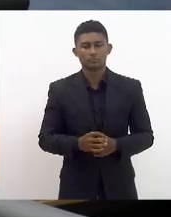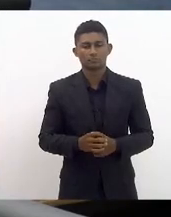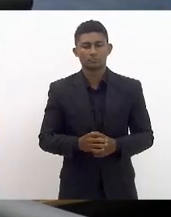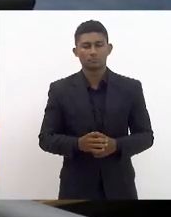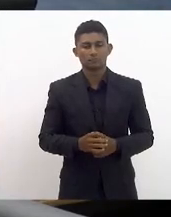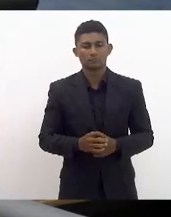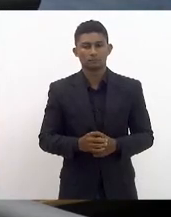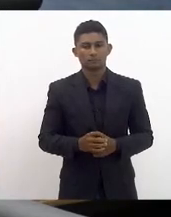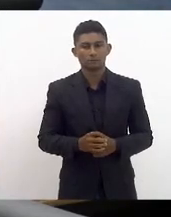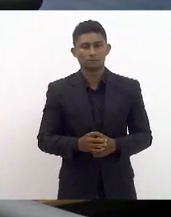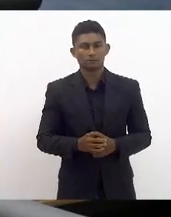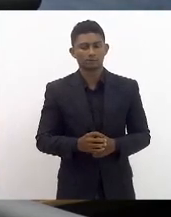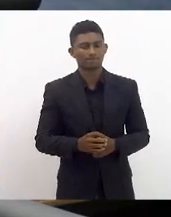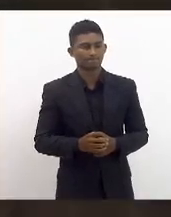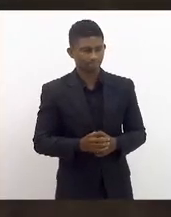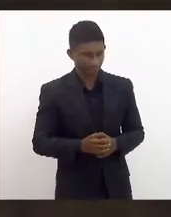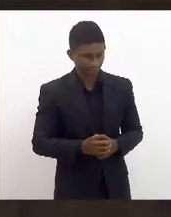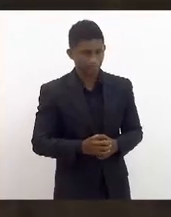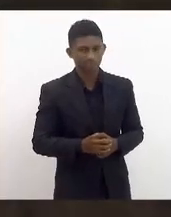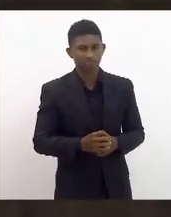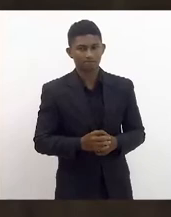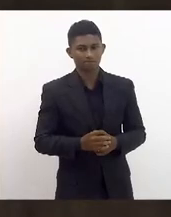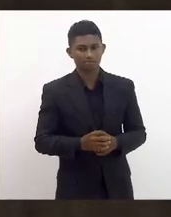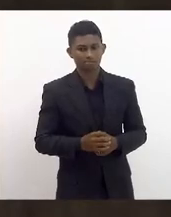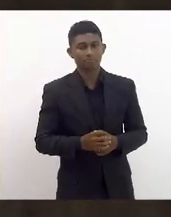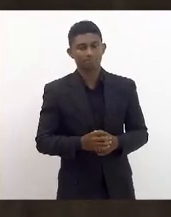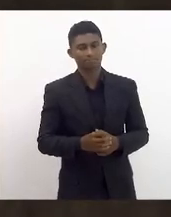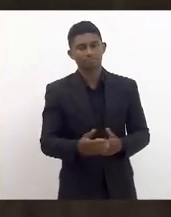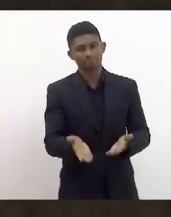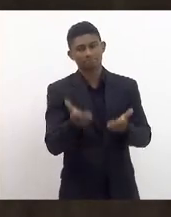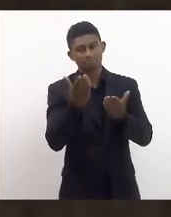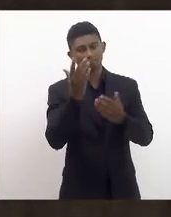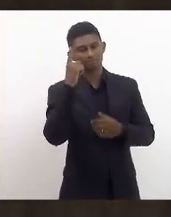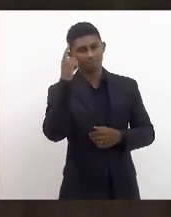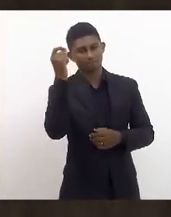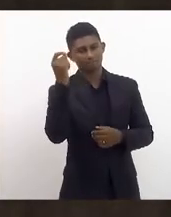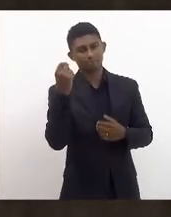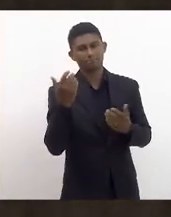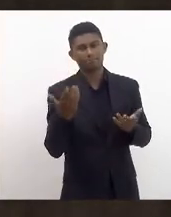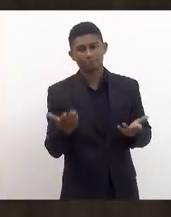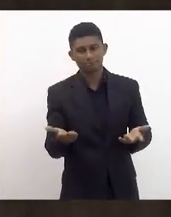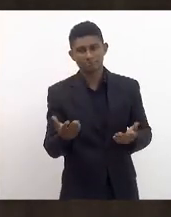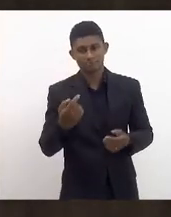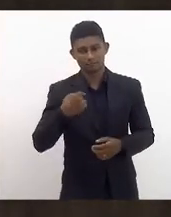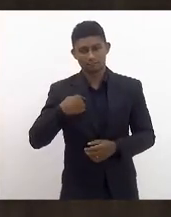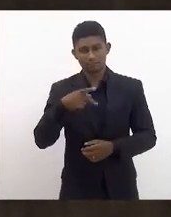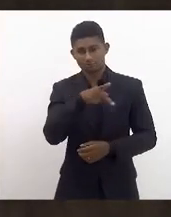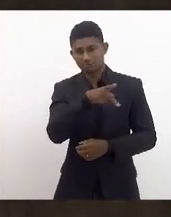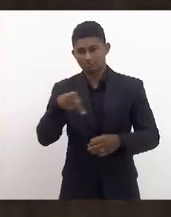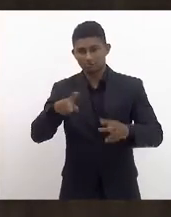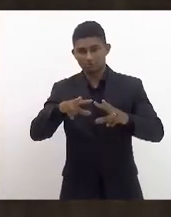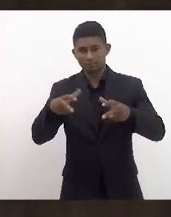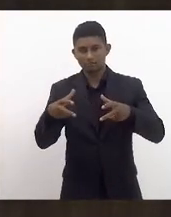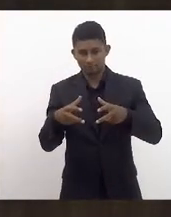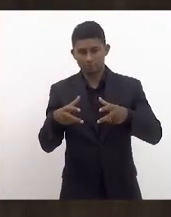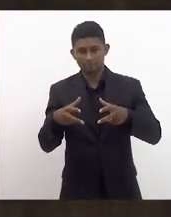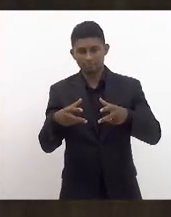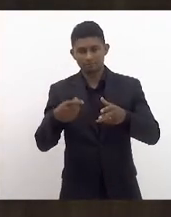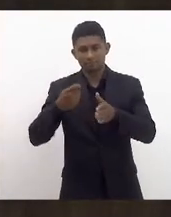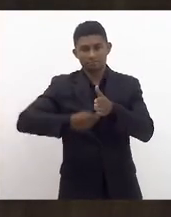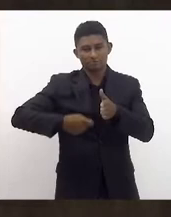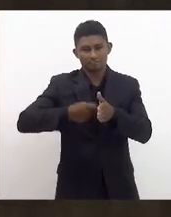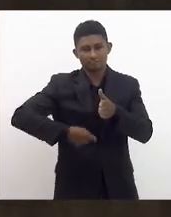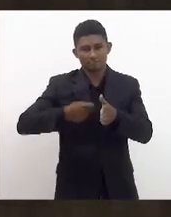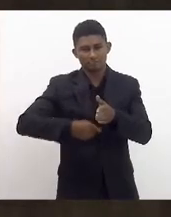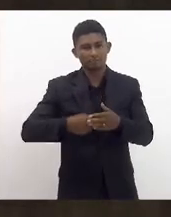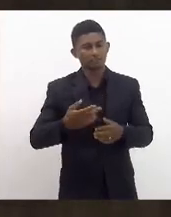Senhor presidente, por delegação de Vossa Excelência, já que me nomeou presidente da Comissão de Tributação, meu parecer